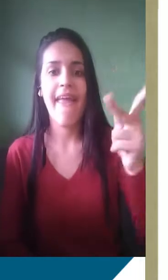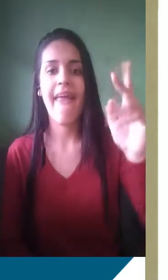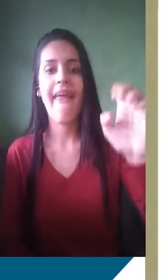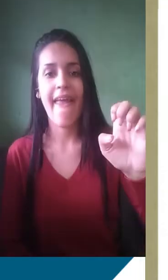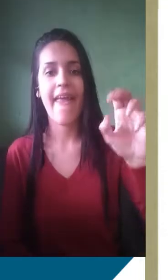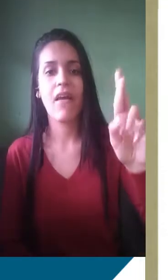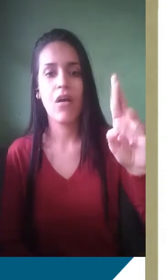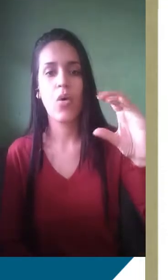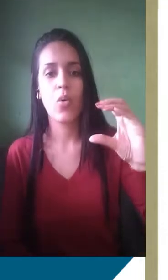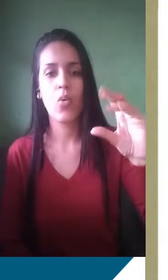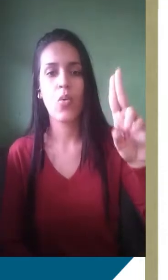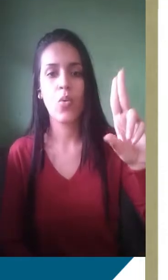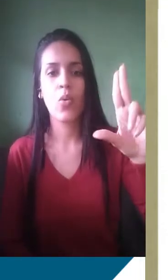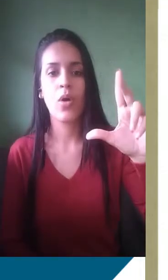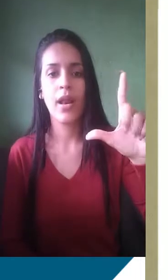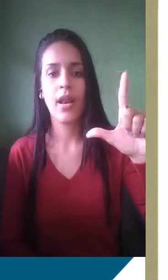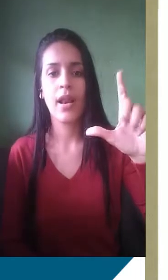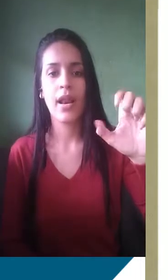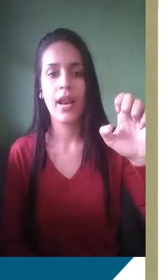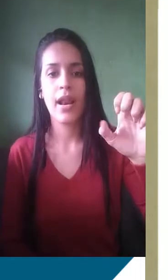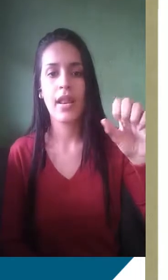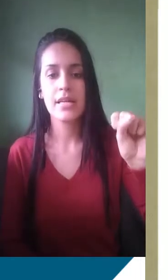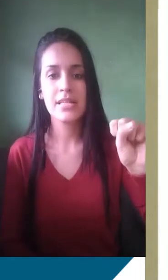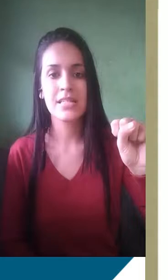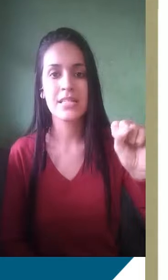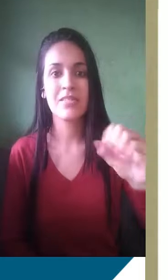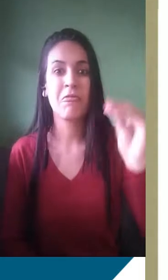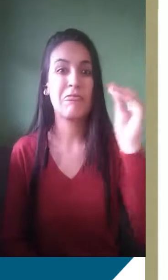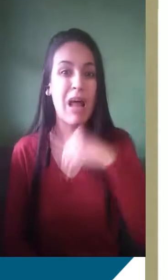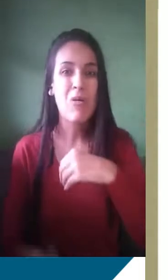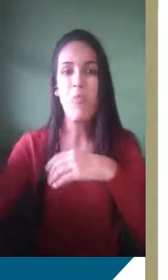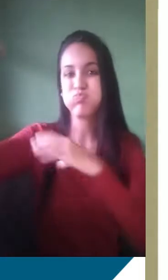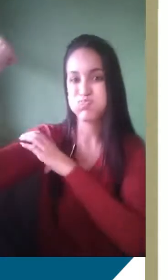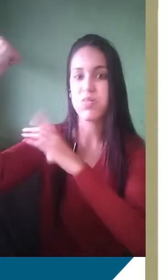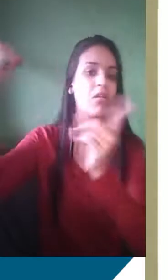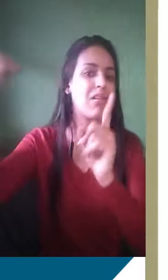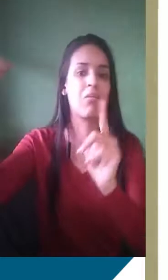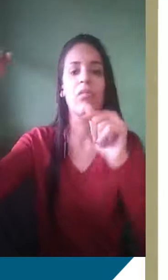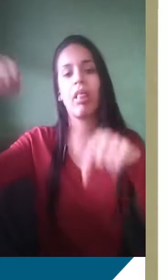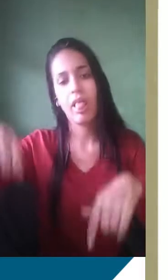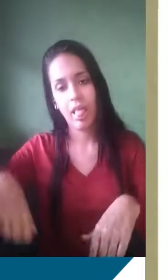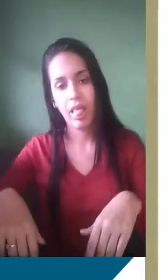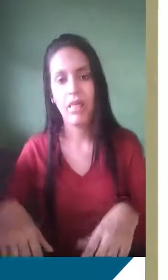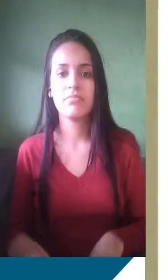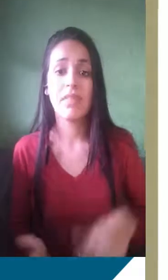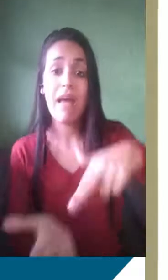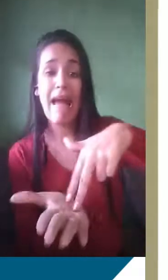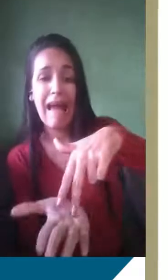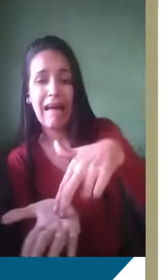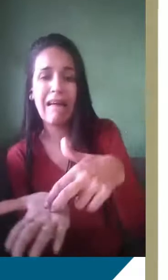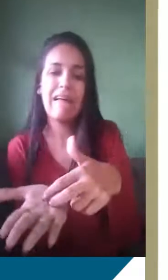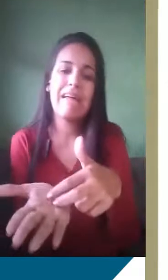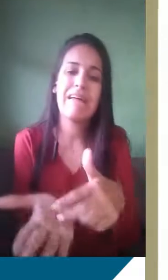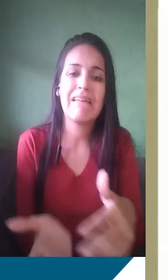Quasímodo reflete no aspecto a fealdade típica dos fracos. O andar sem firmeza, sem aprumo,